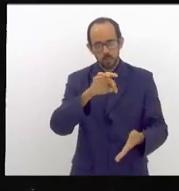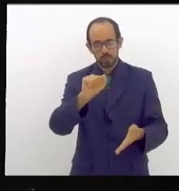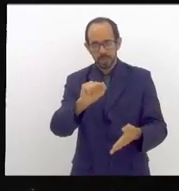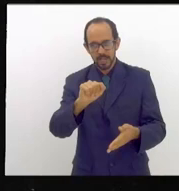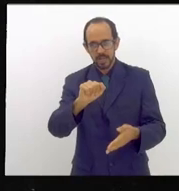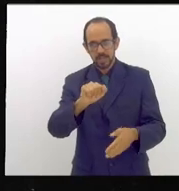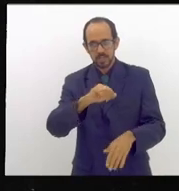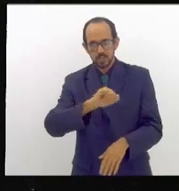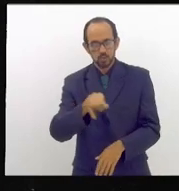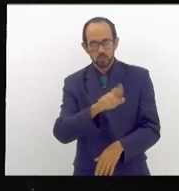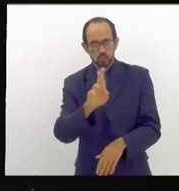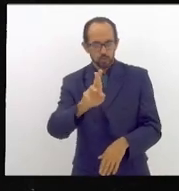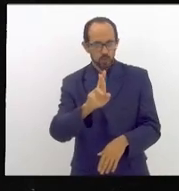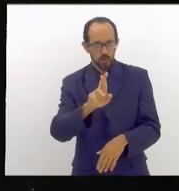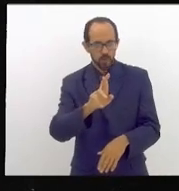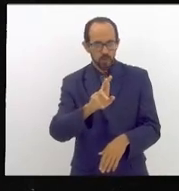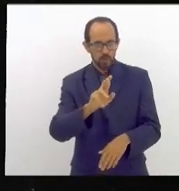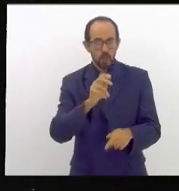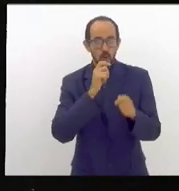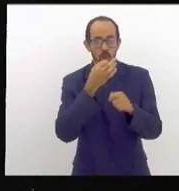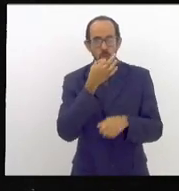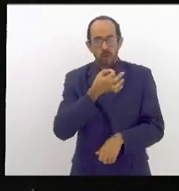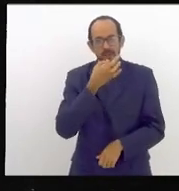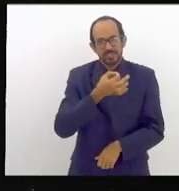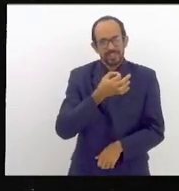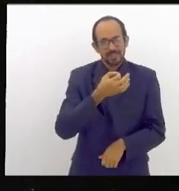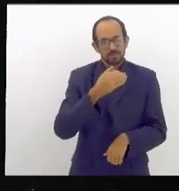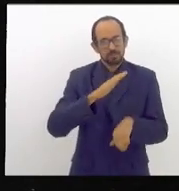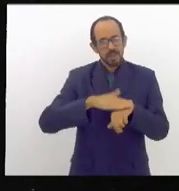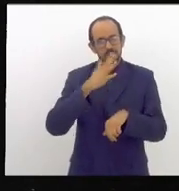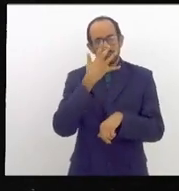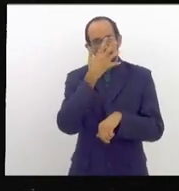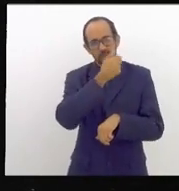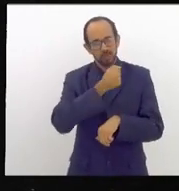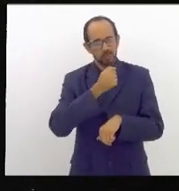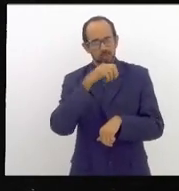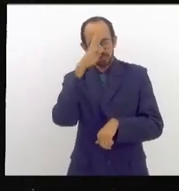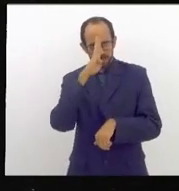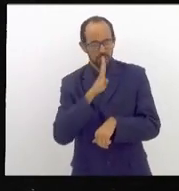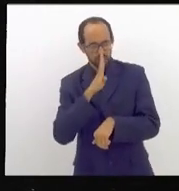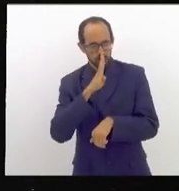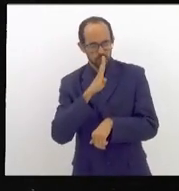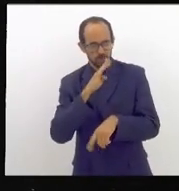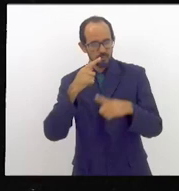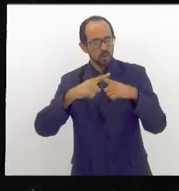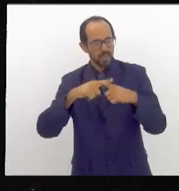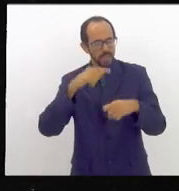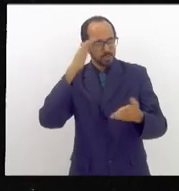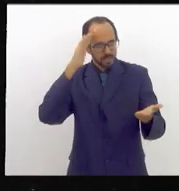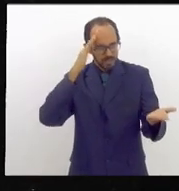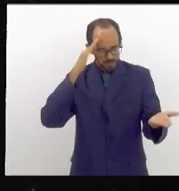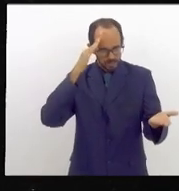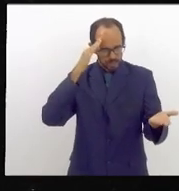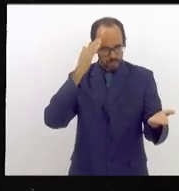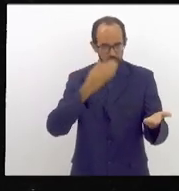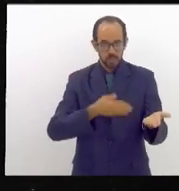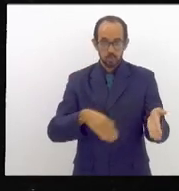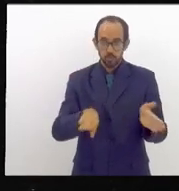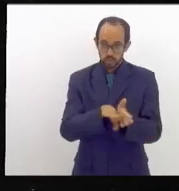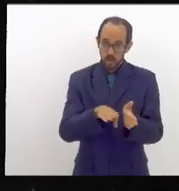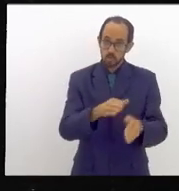locutor mais bonito do Brasil por me compreender quando eu chego tarde quando eu saio cedo